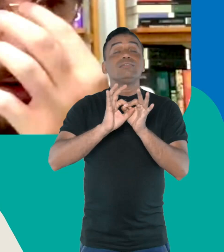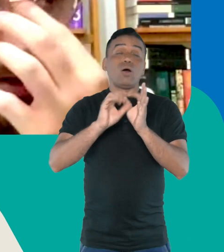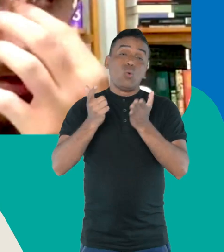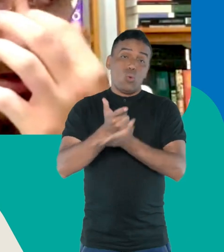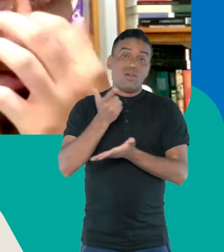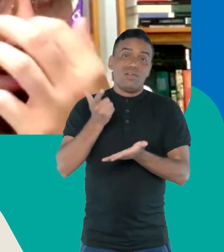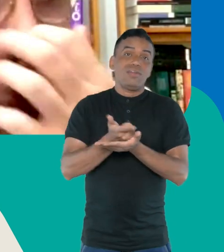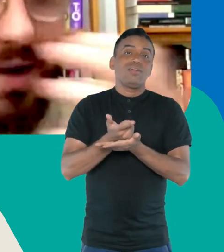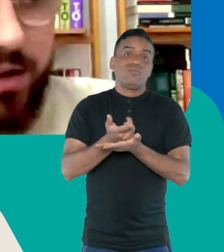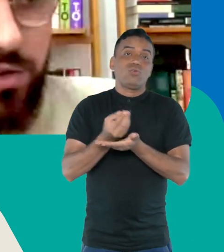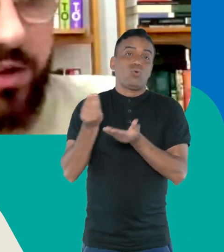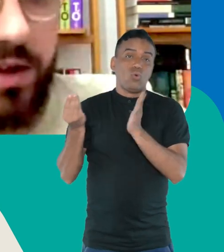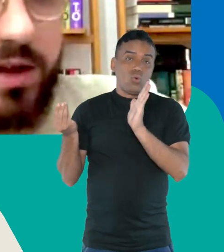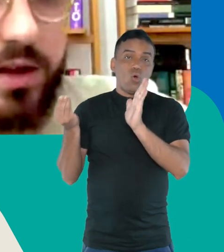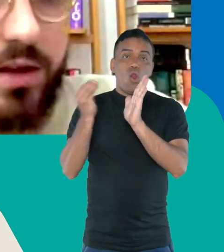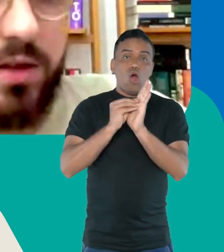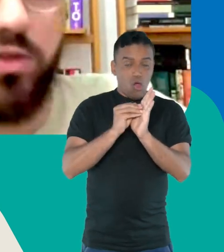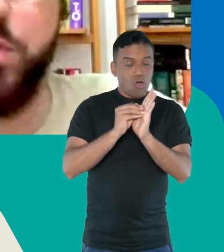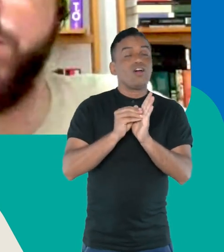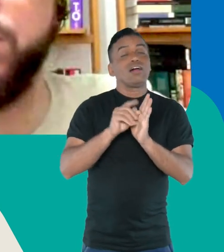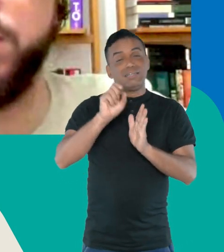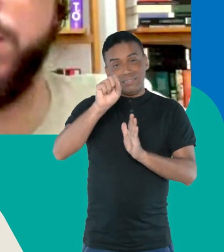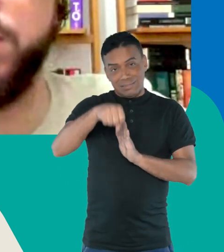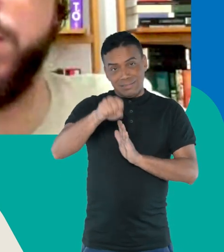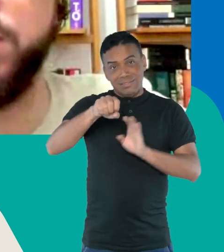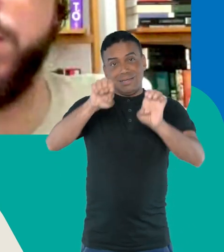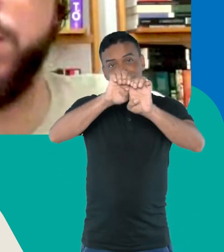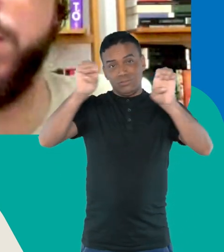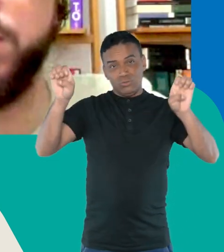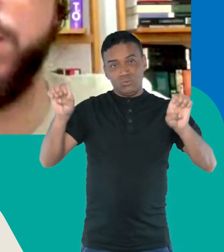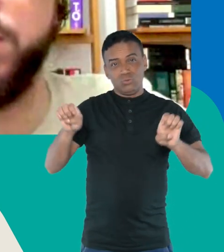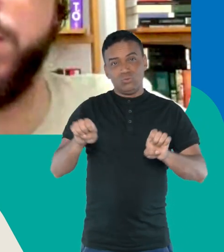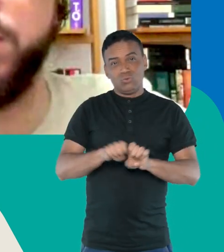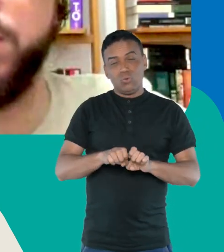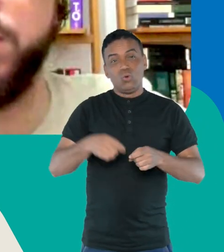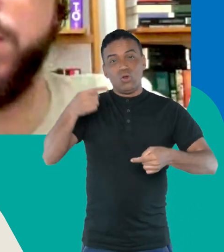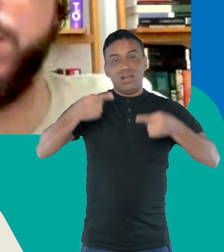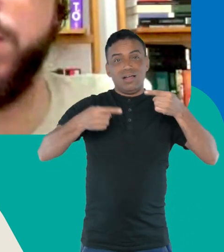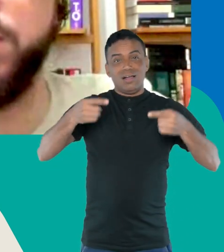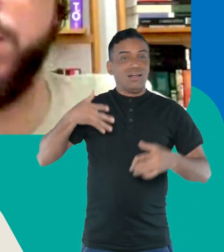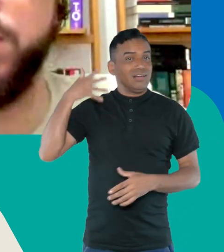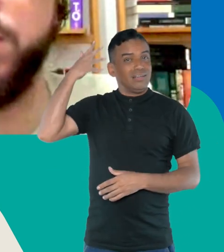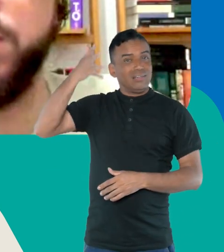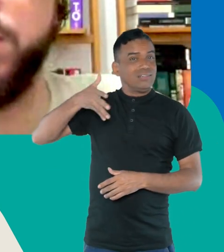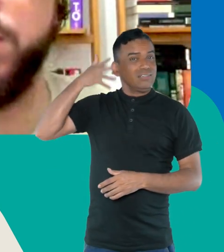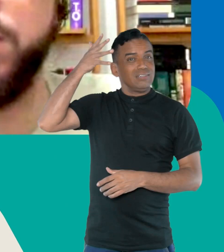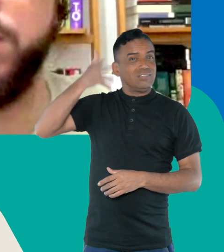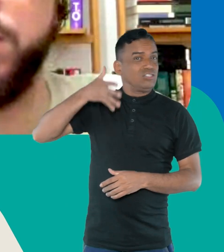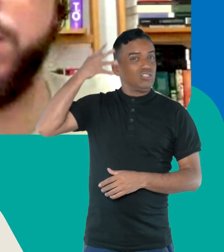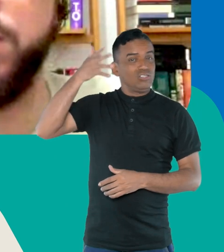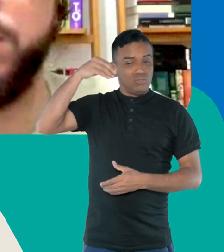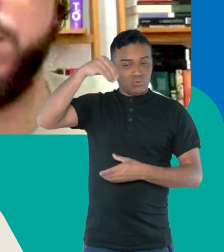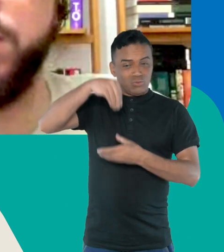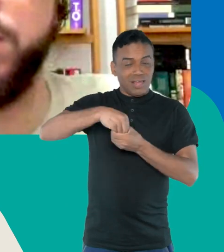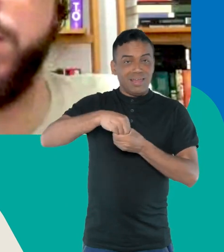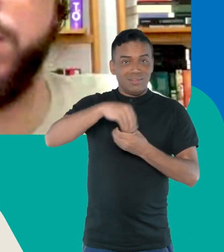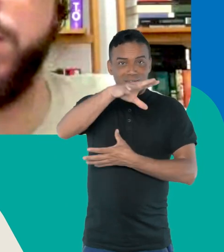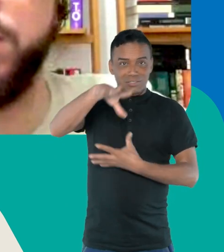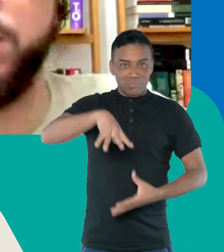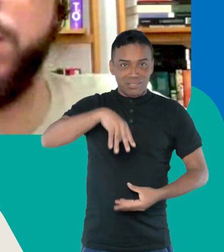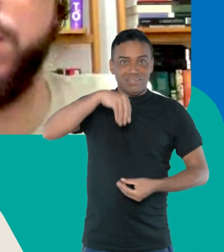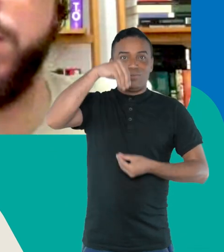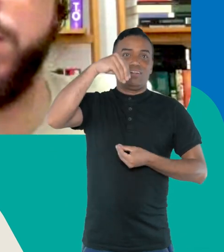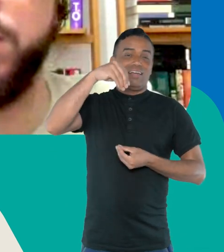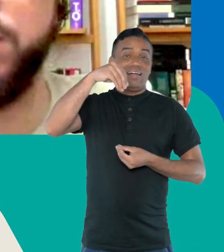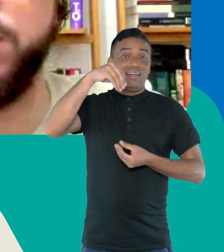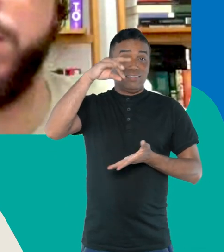mesmo essa parte do discurso religioso, do discurso da espiritualidade,